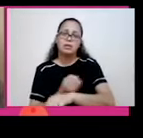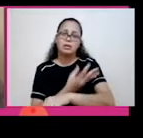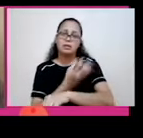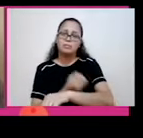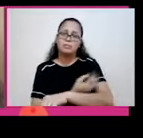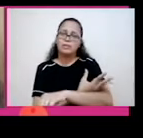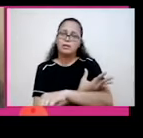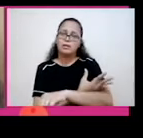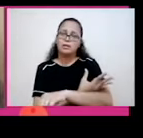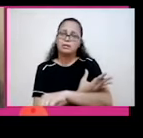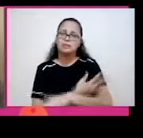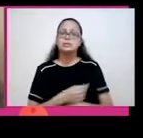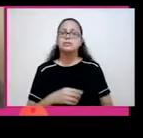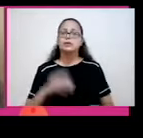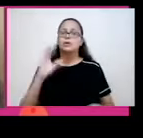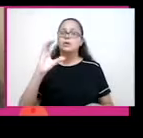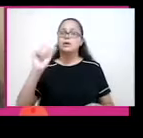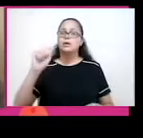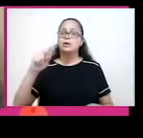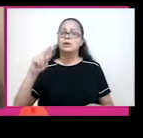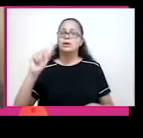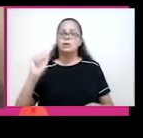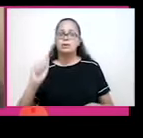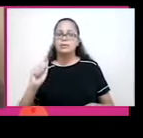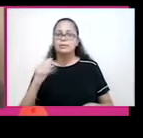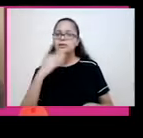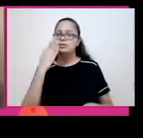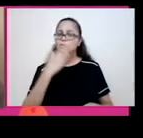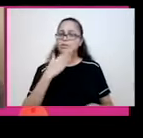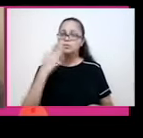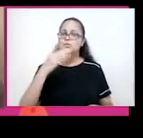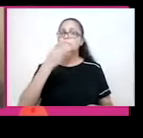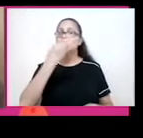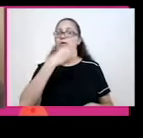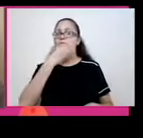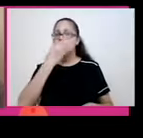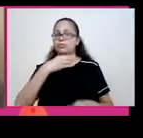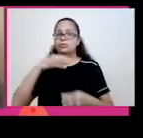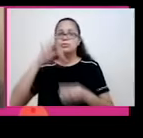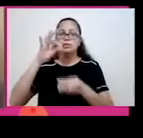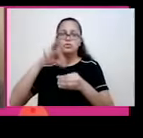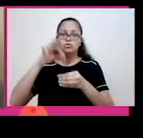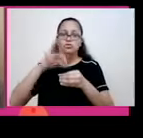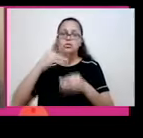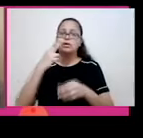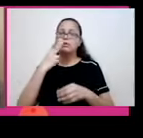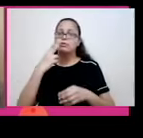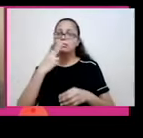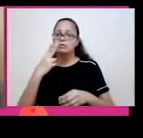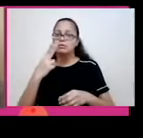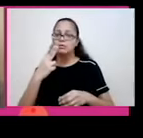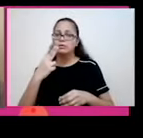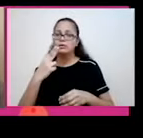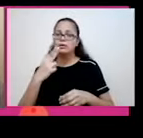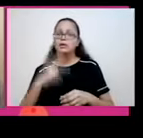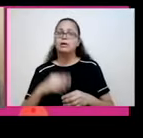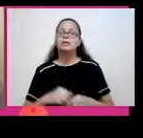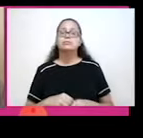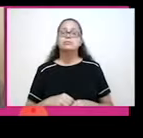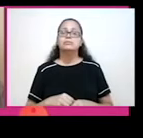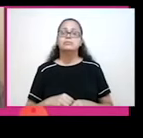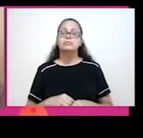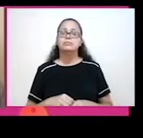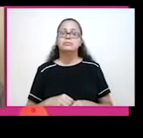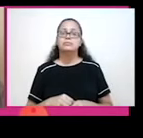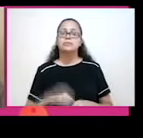ainda na China destaque para cana-de-açúcar, frutas, tabaco, chá e amoreiras usadas na criação do bicho de seda, as amoreiras.